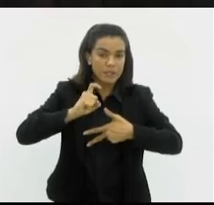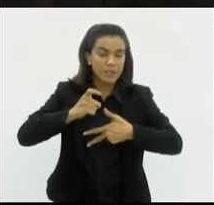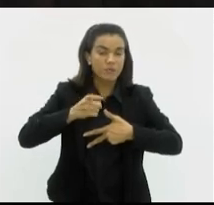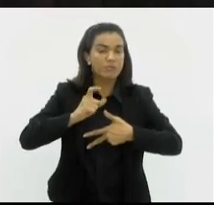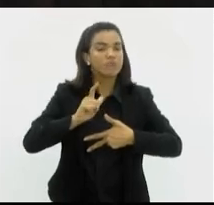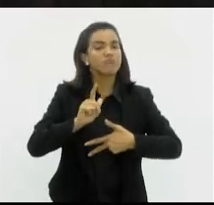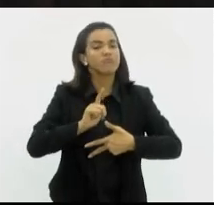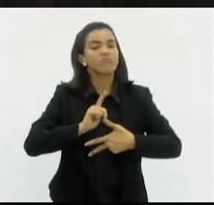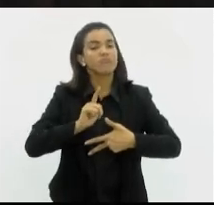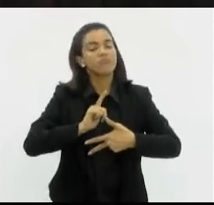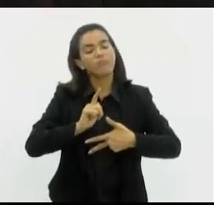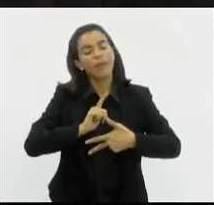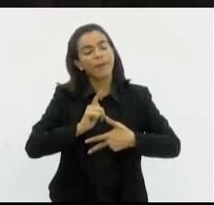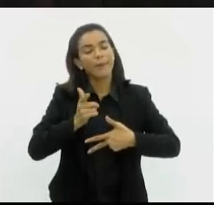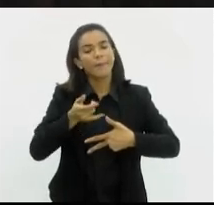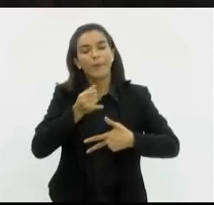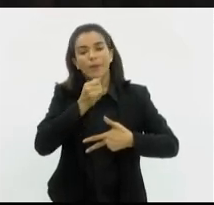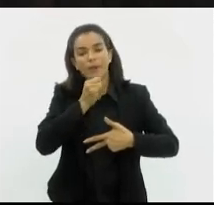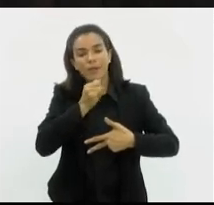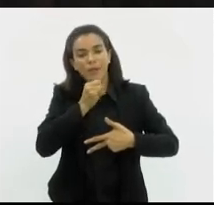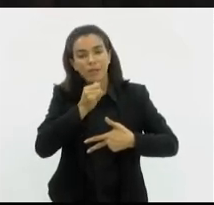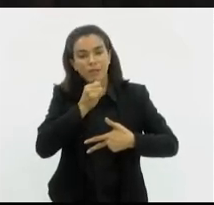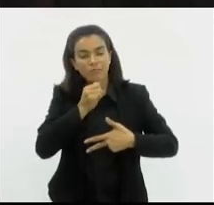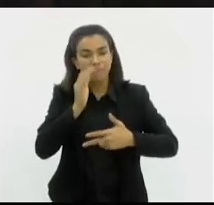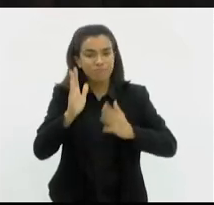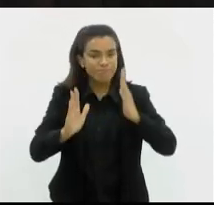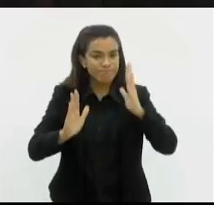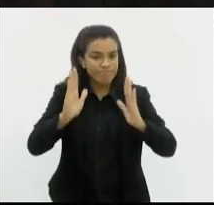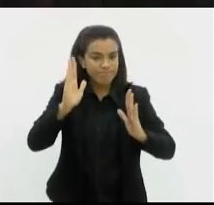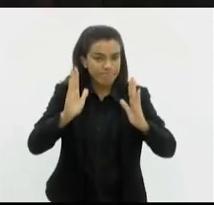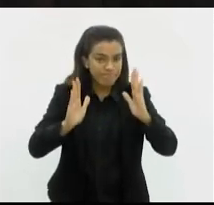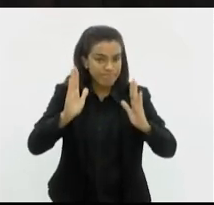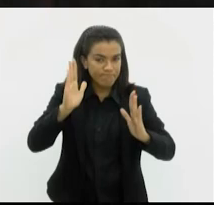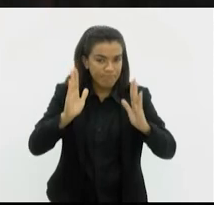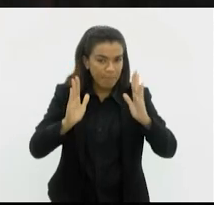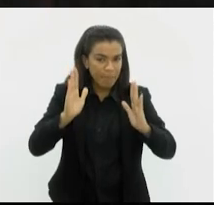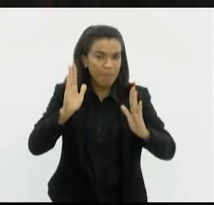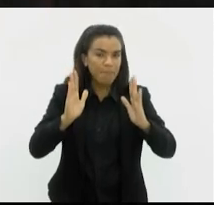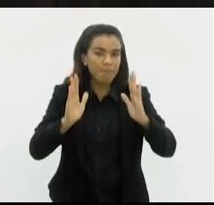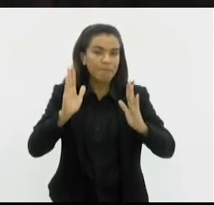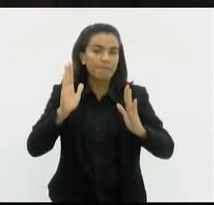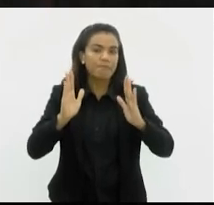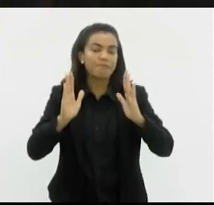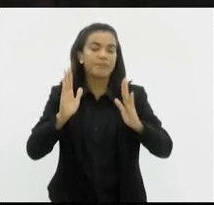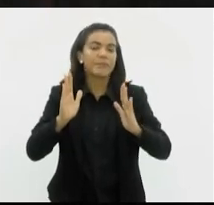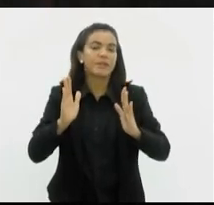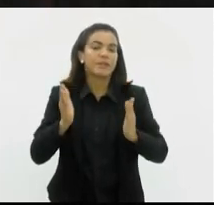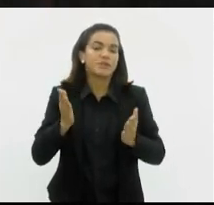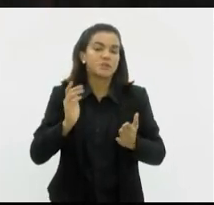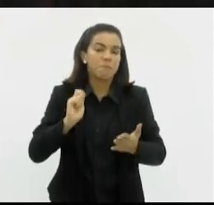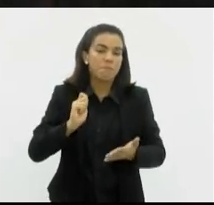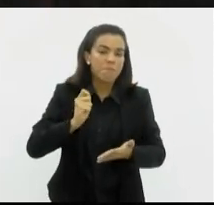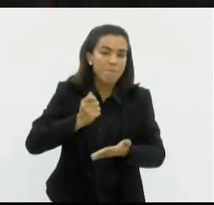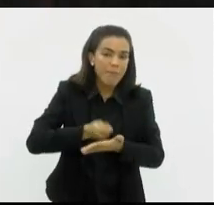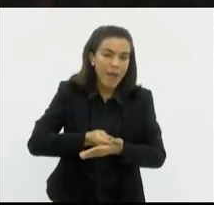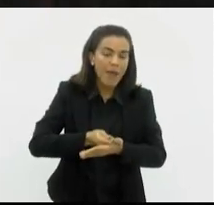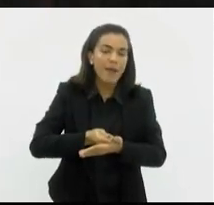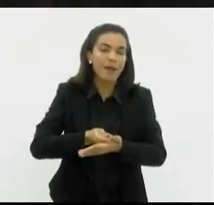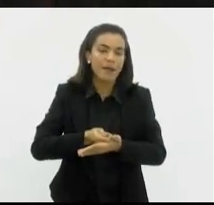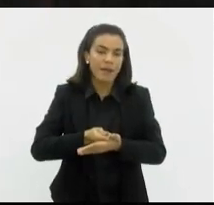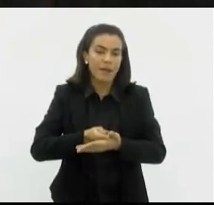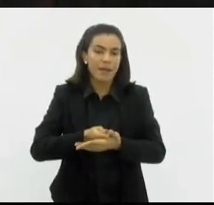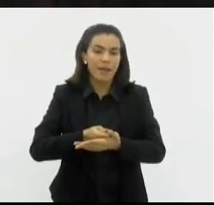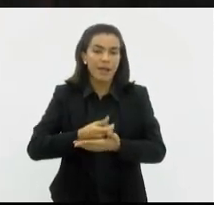ter a previsibilidade de pagar a